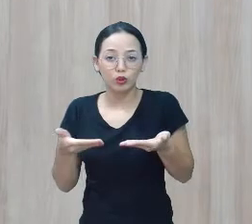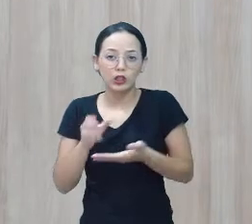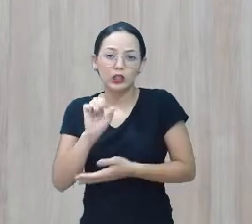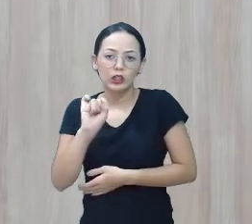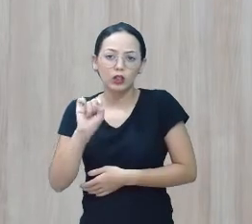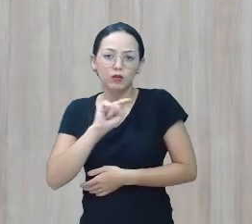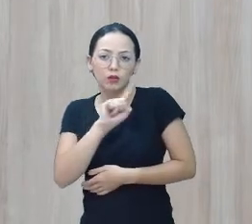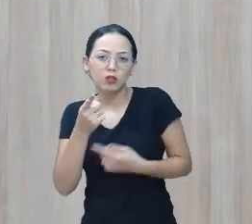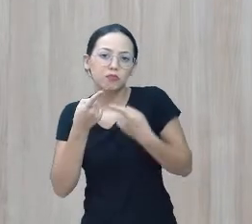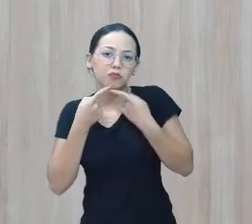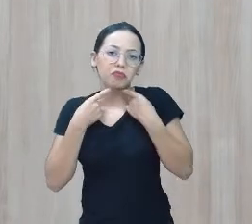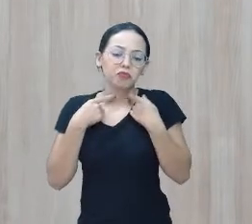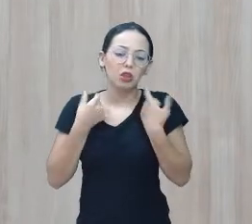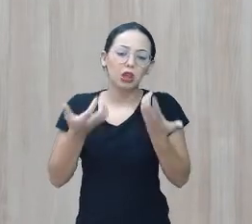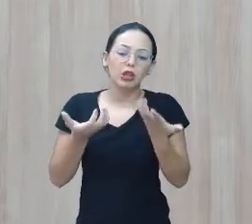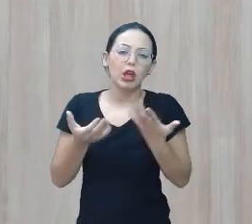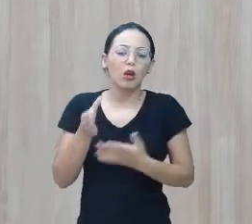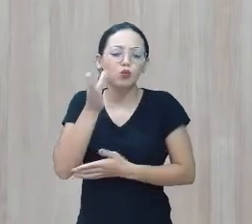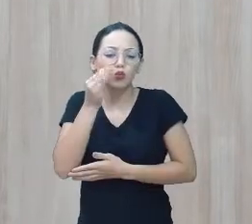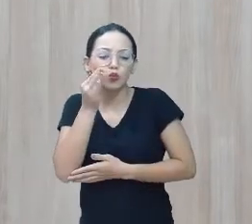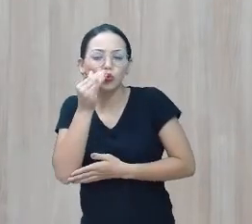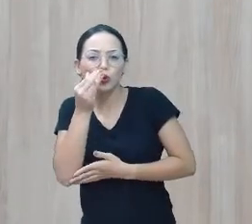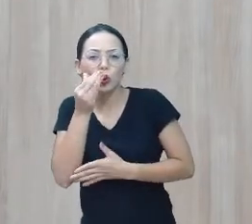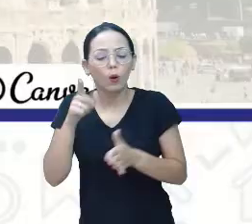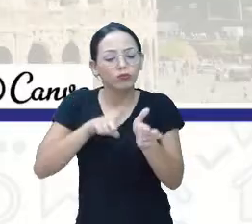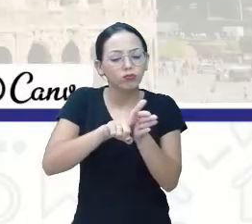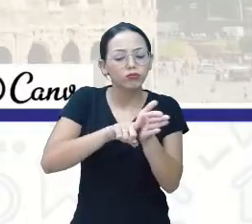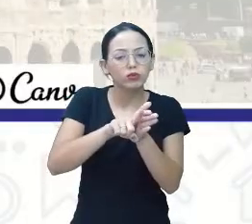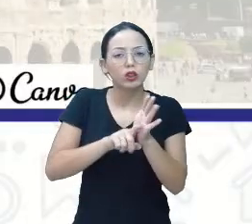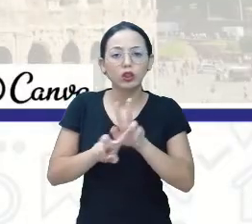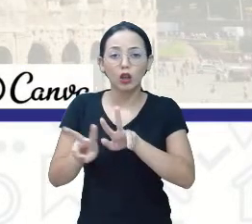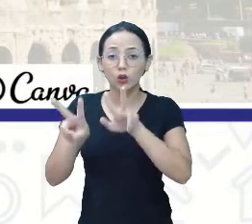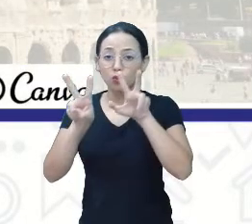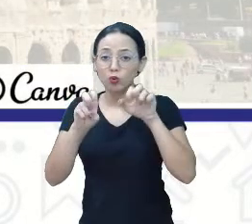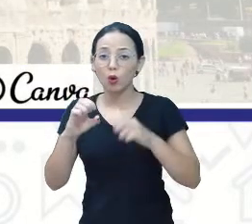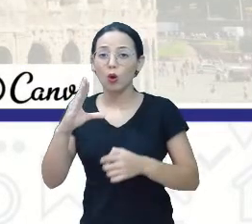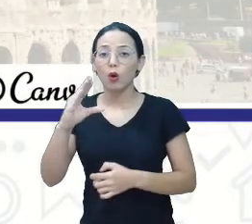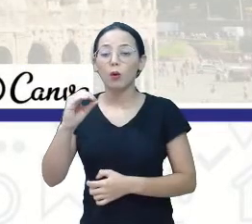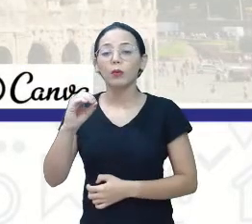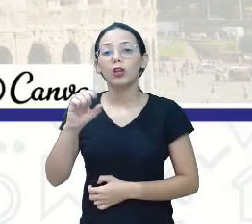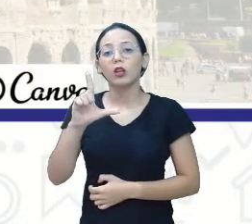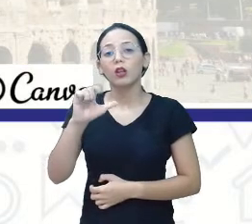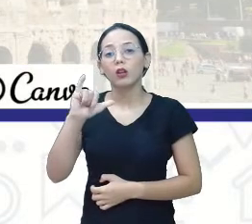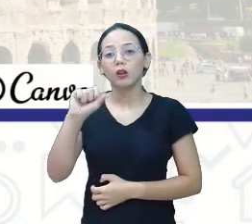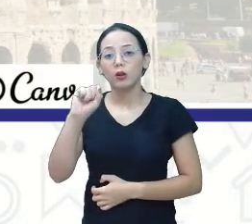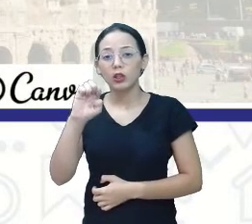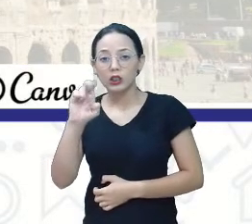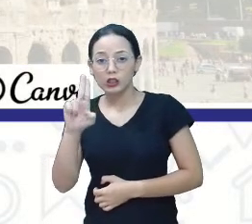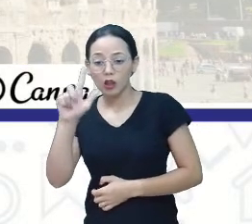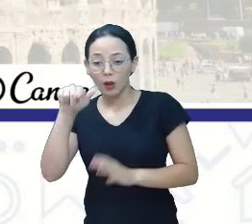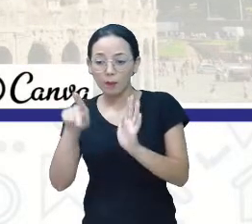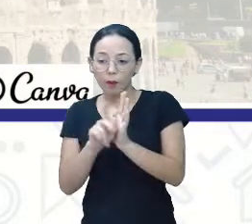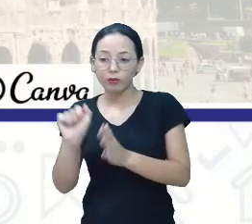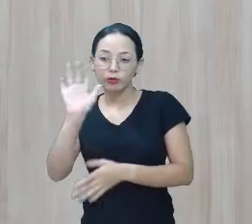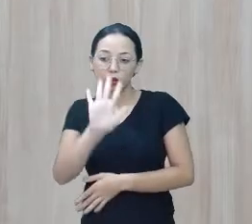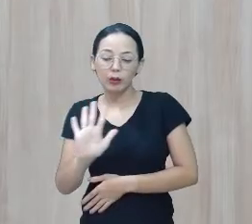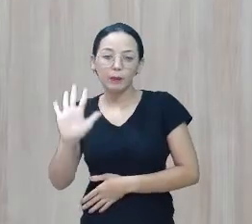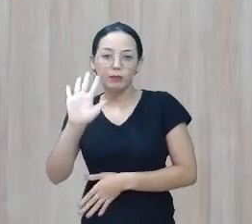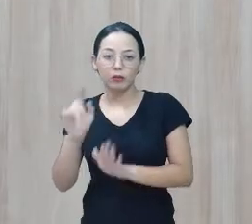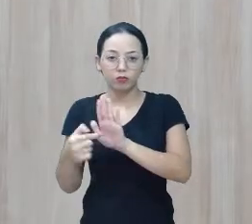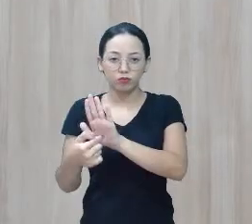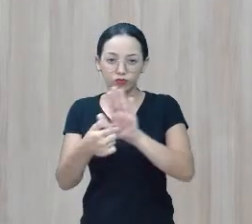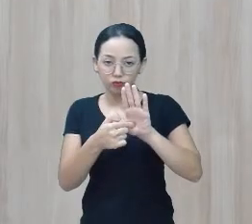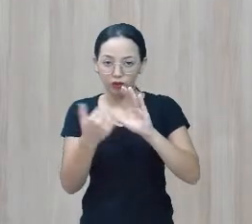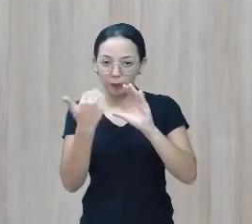você deseje saber um pouco mais sobre o Coliseu, que é uma das imagens que nós